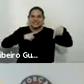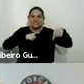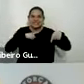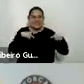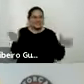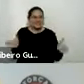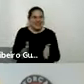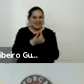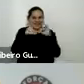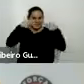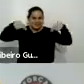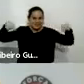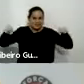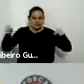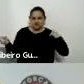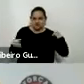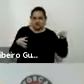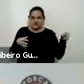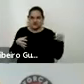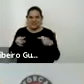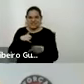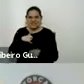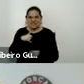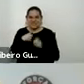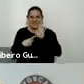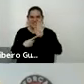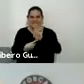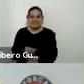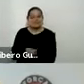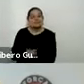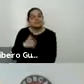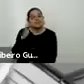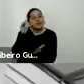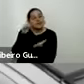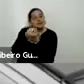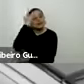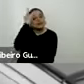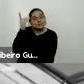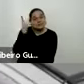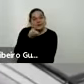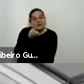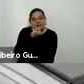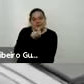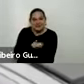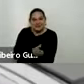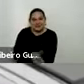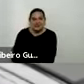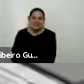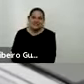Maravilhoso. É com você, Fernando. Até amanhã, gente. Fiquem bem.